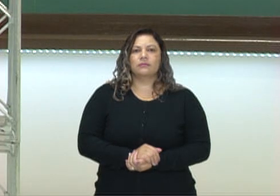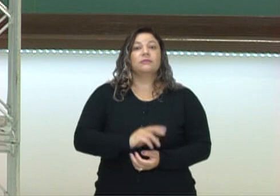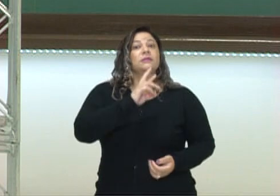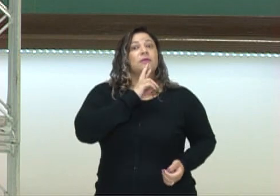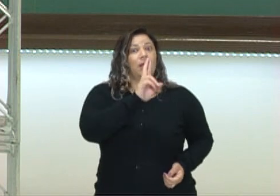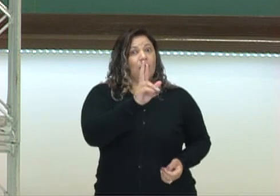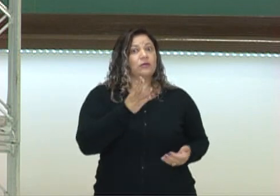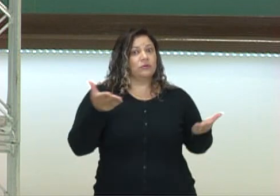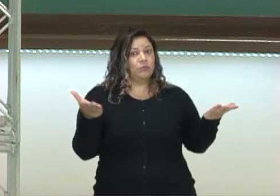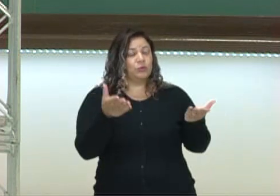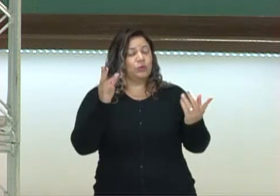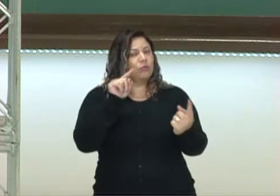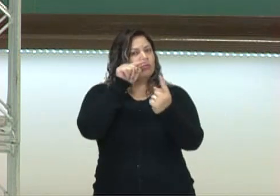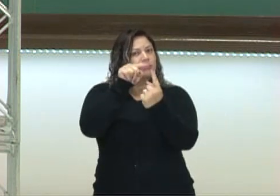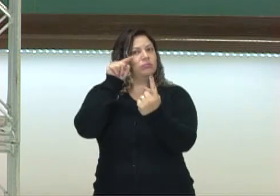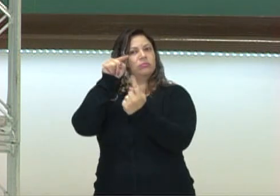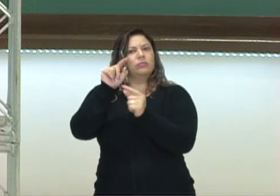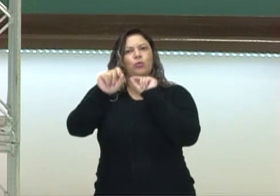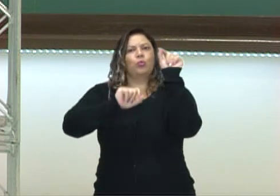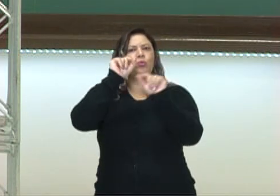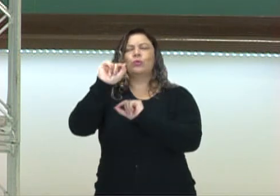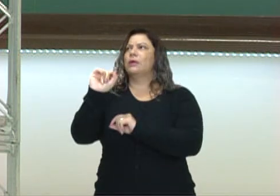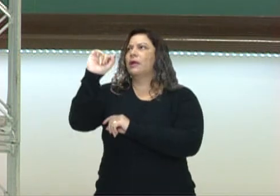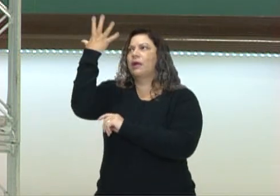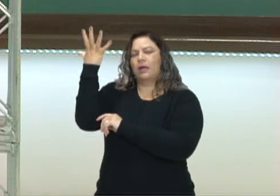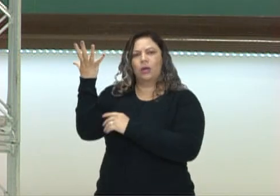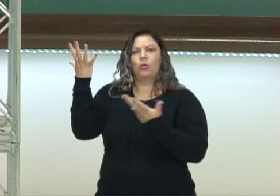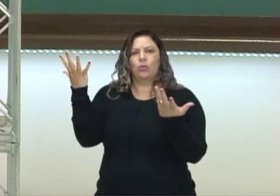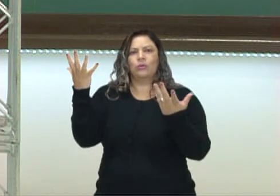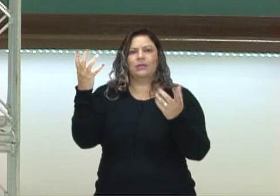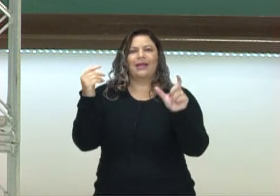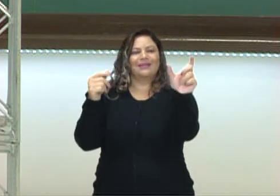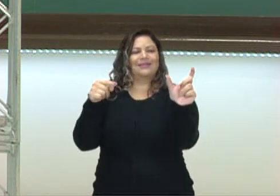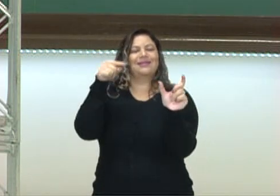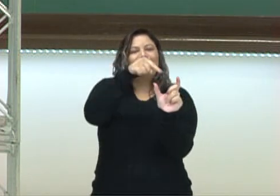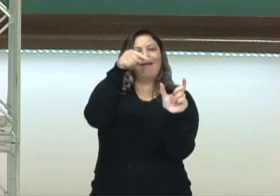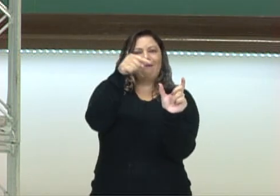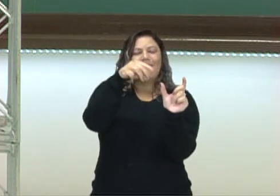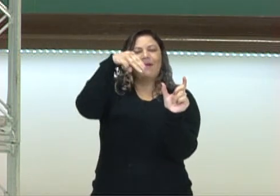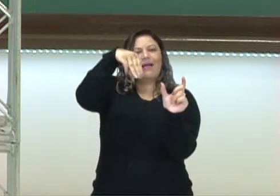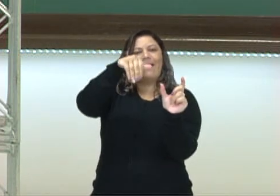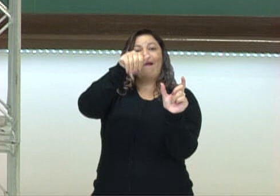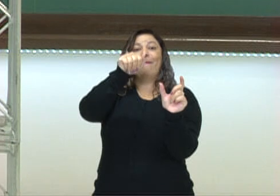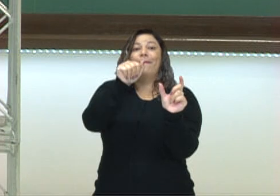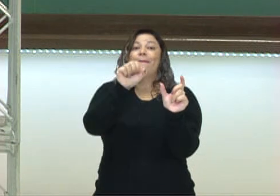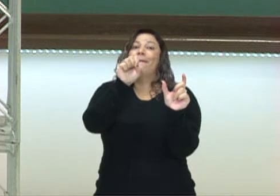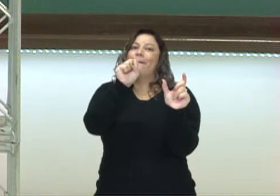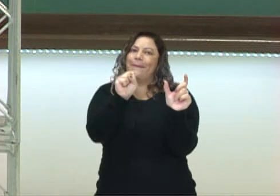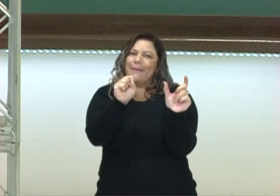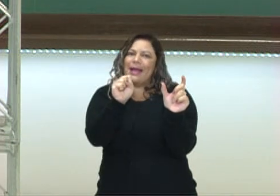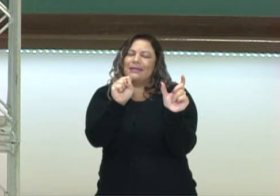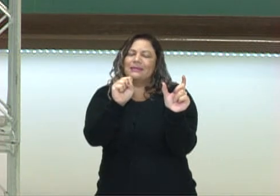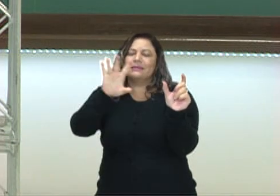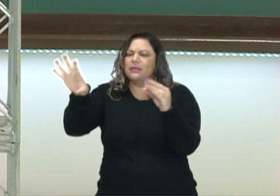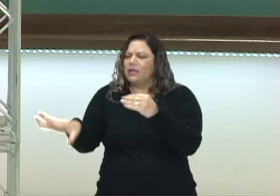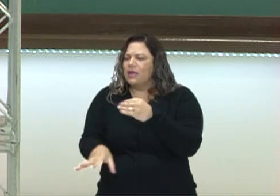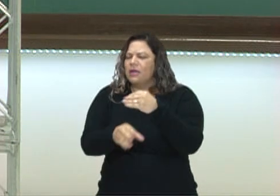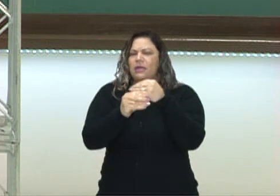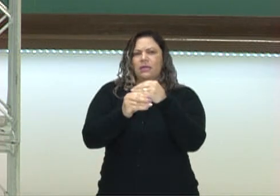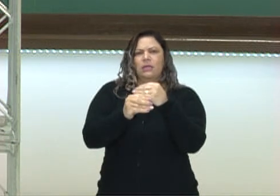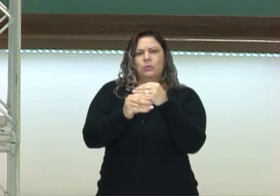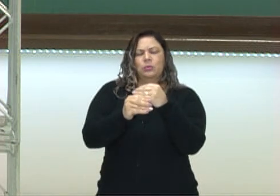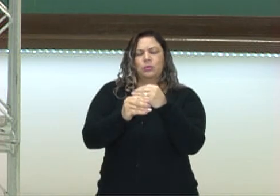Respondeu, conseguiu identificar o que acontece no emprego dessa palavra mas, da conjunção mas, ela acrescentou uma